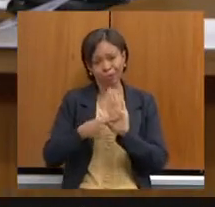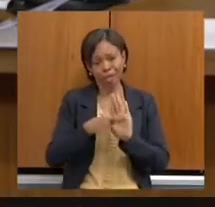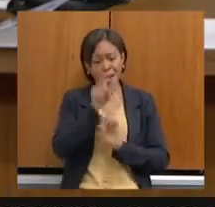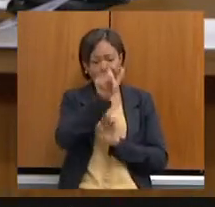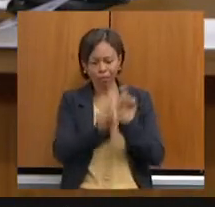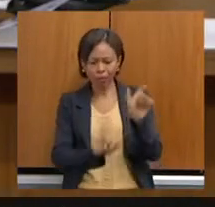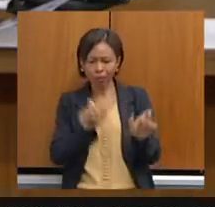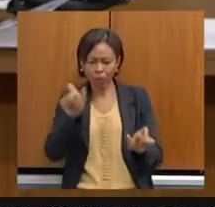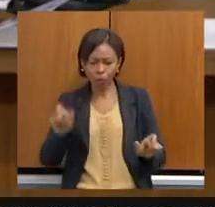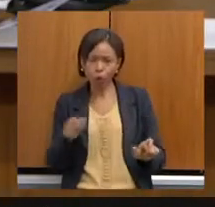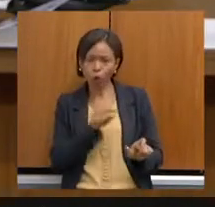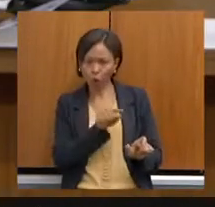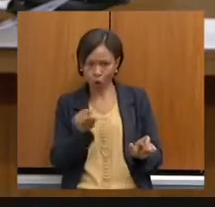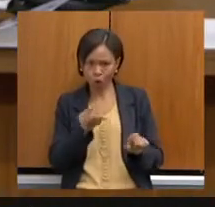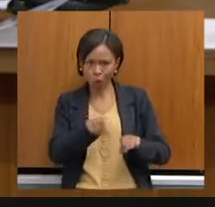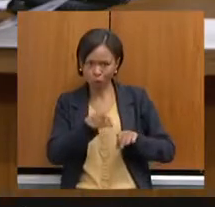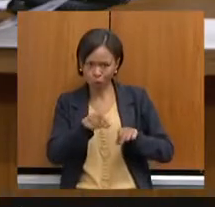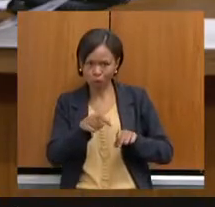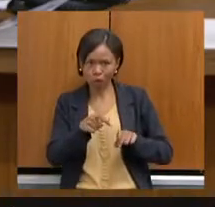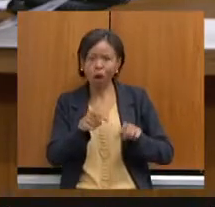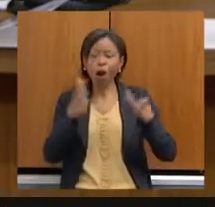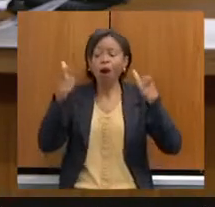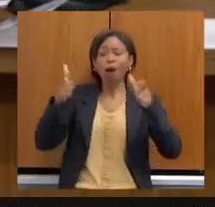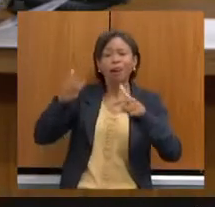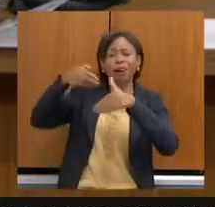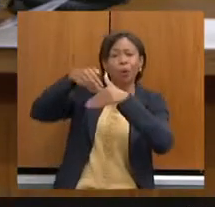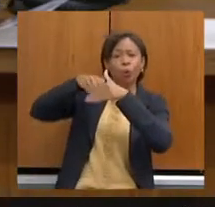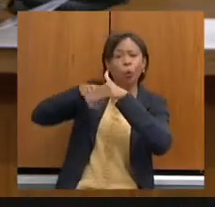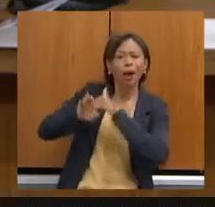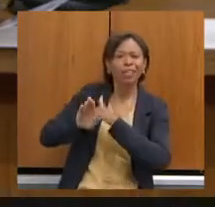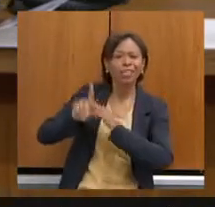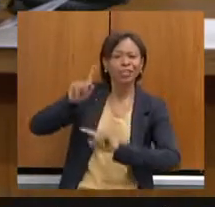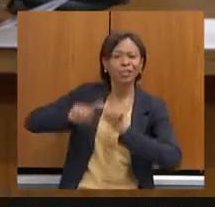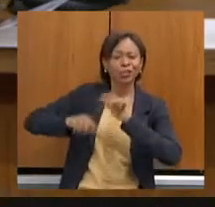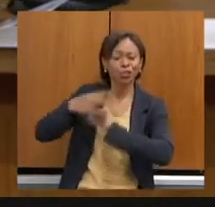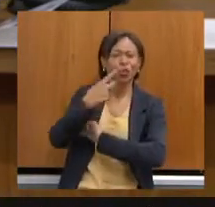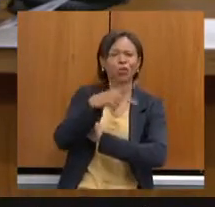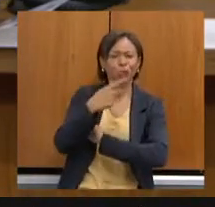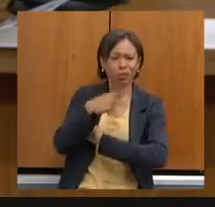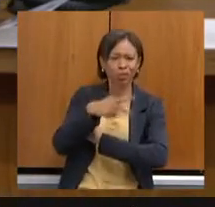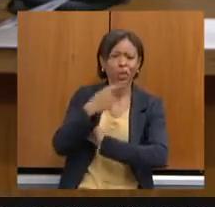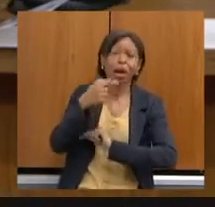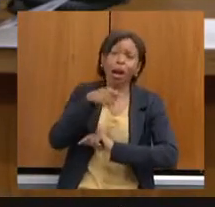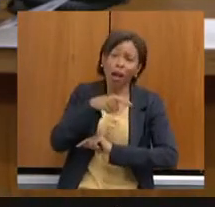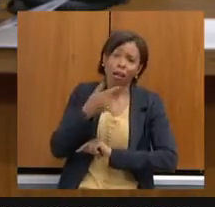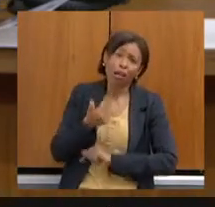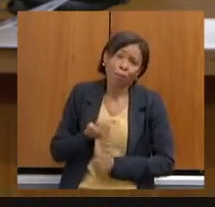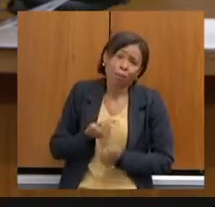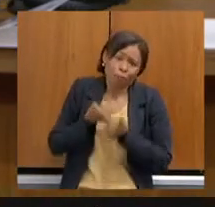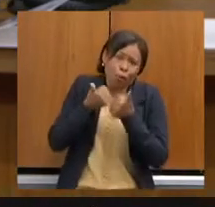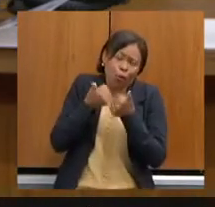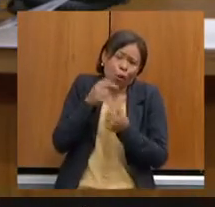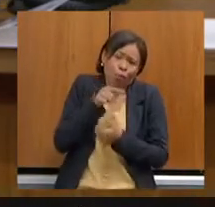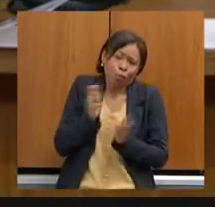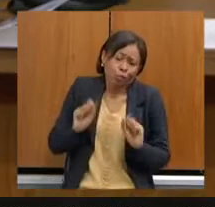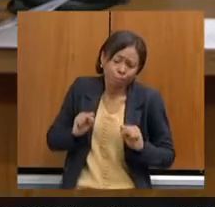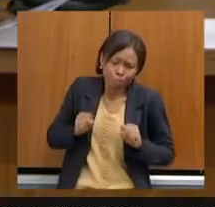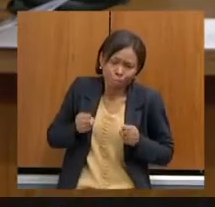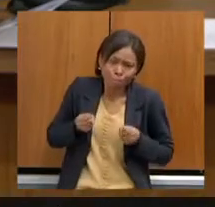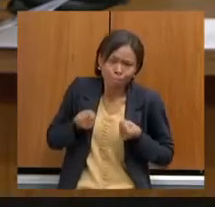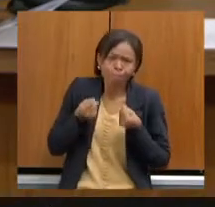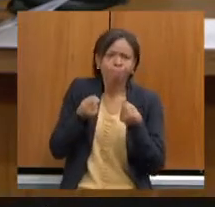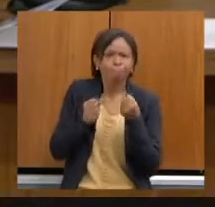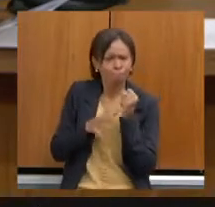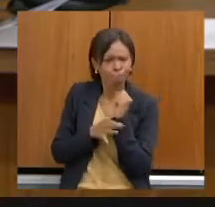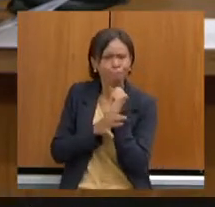o armazenamento que produtor que tem onde guardar o seu produto ele tem mais condição de segurar para poder vender melhores momentos que que